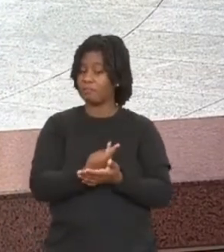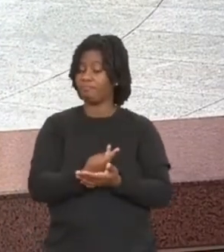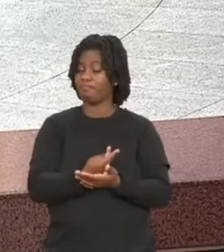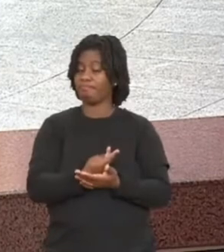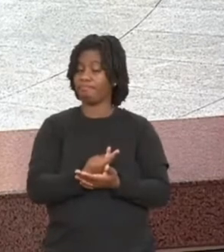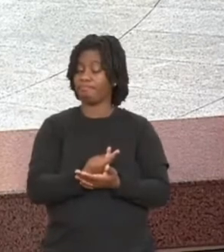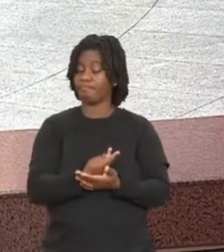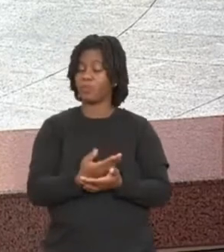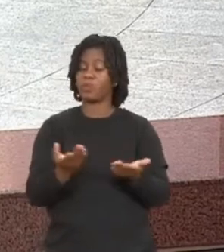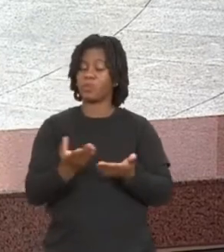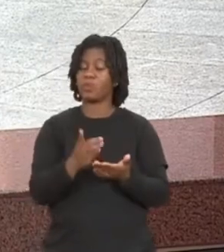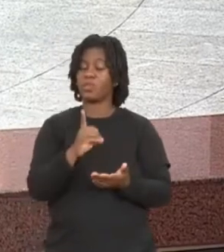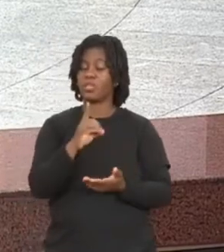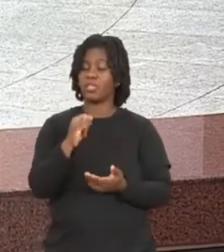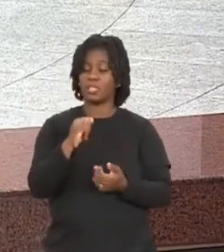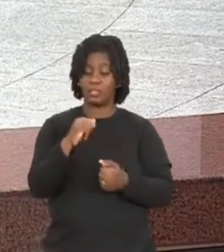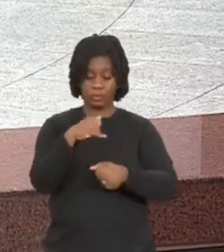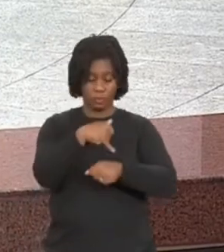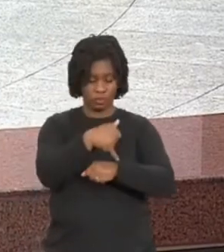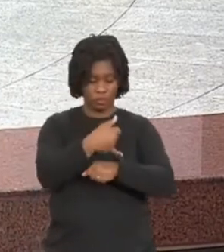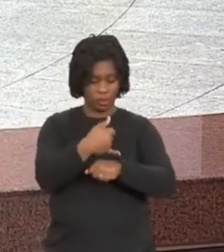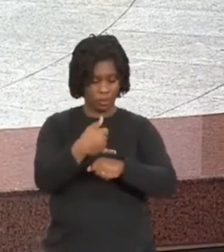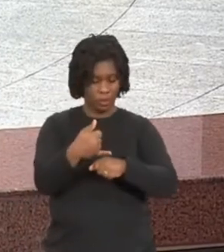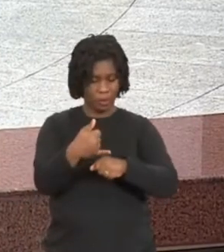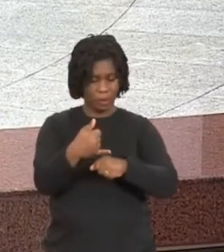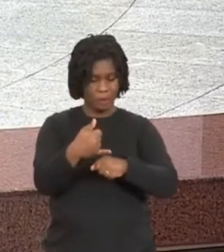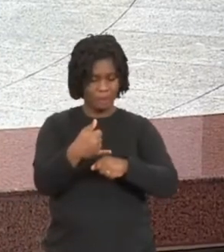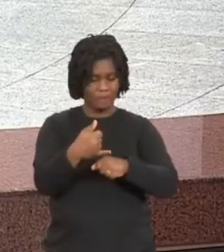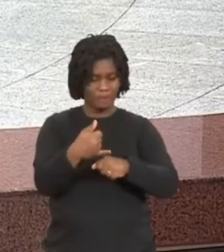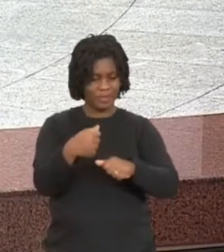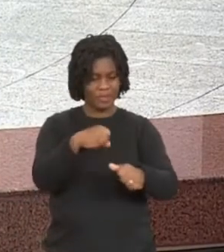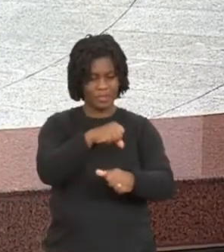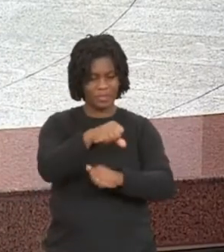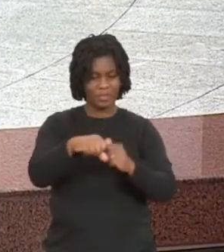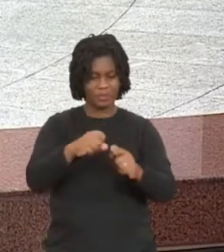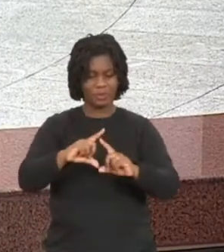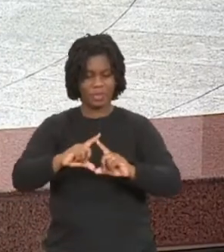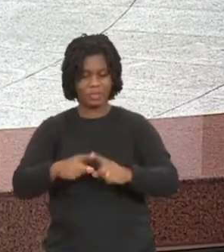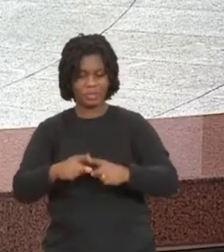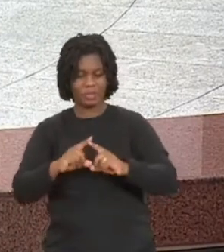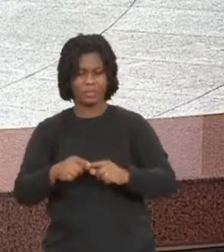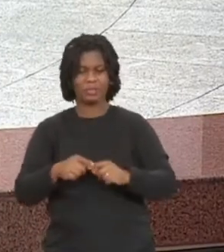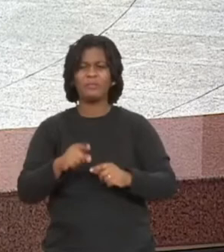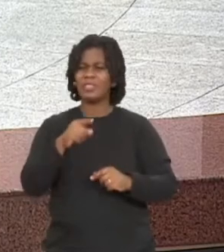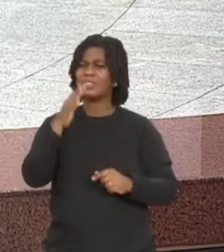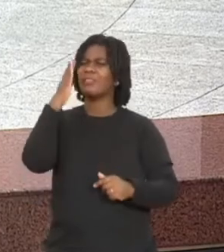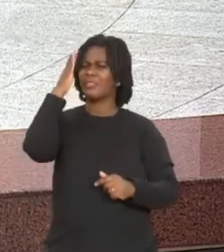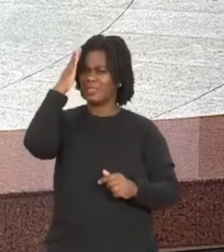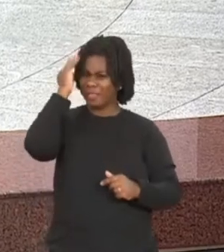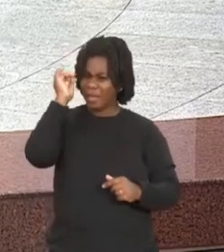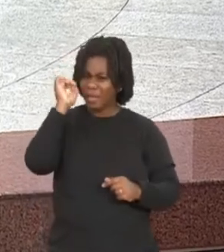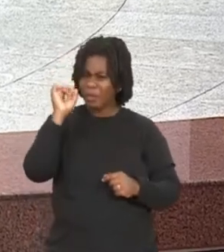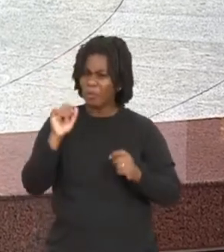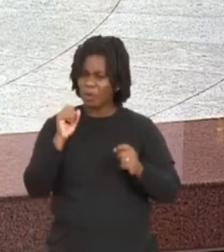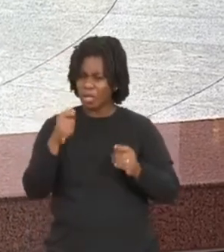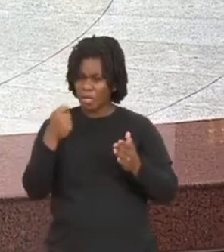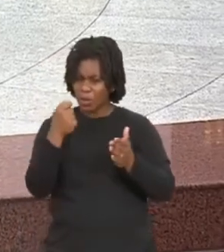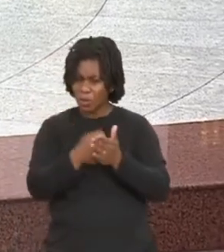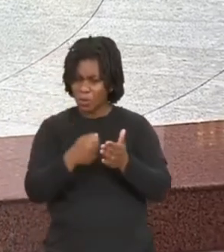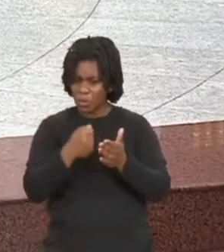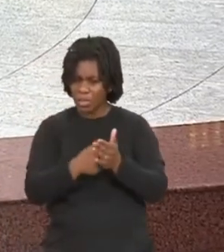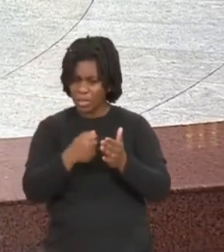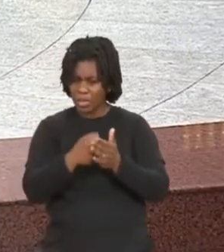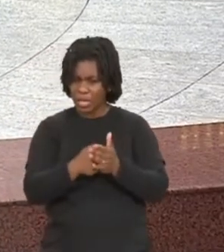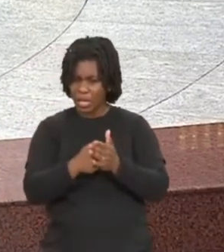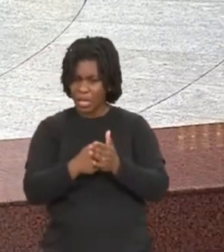Hoje é dia do Jacó morrer. Você sabe o que é lutar sem Deus? Você sabe